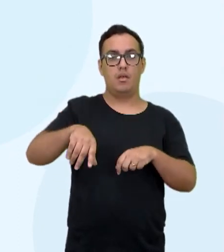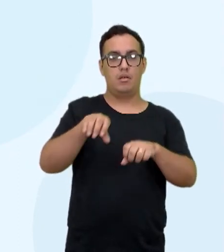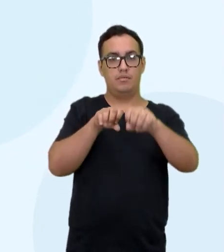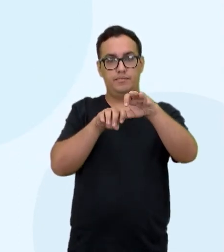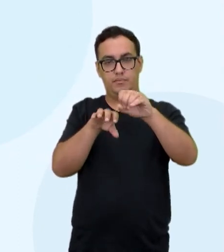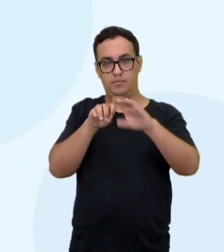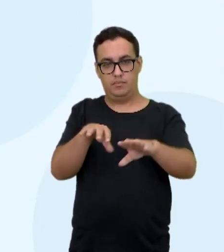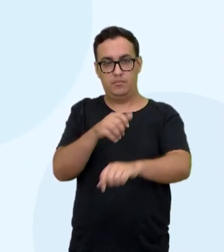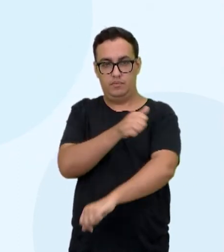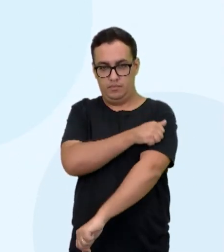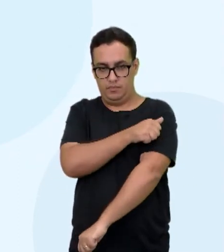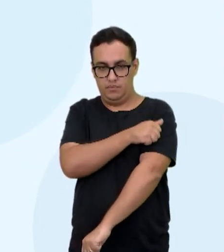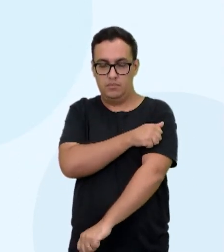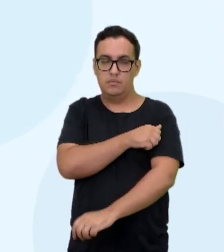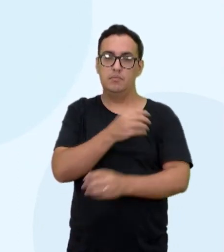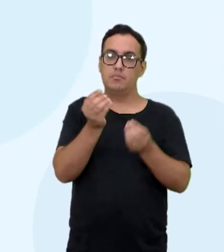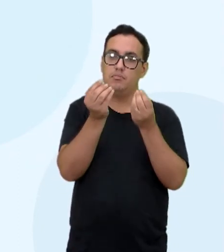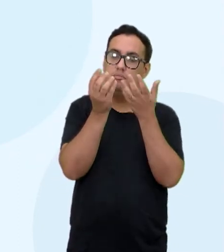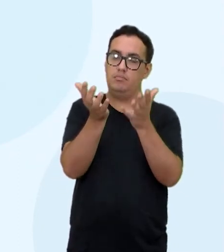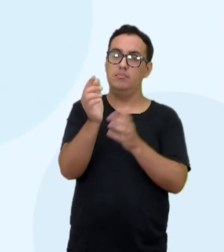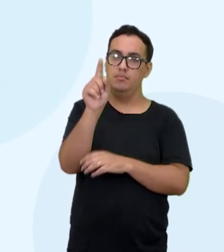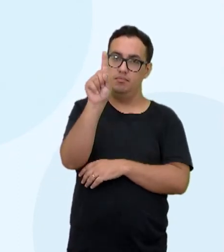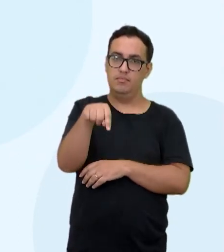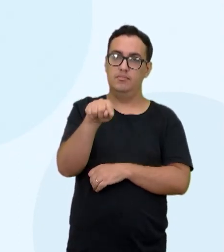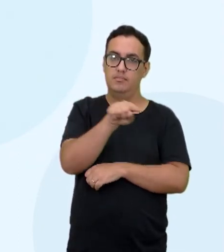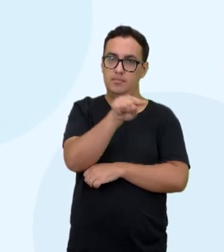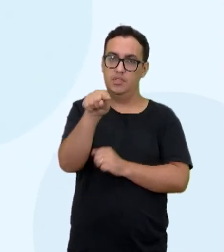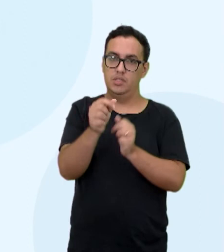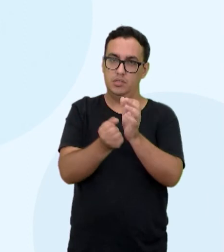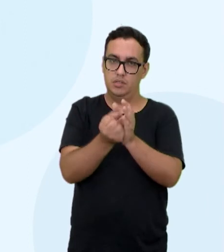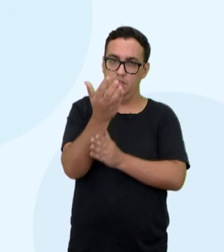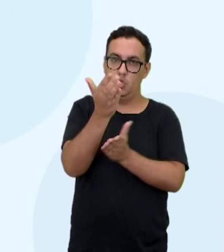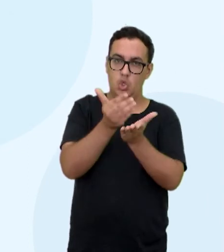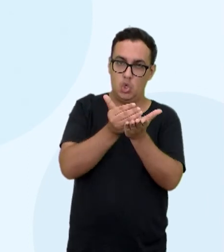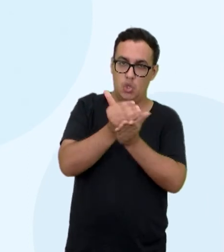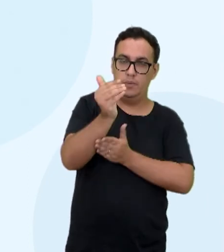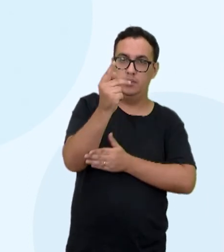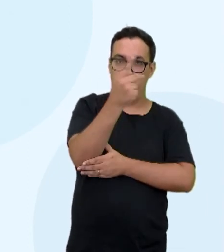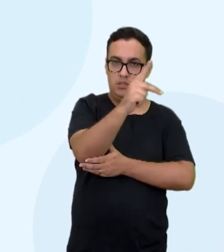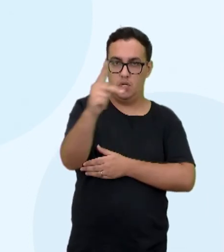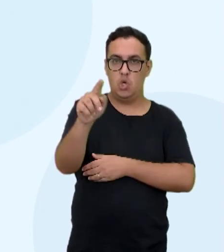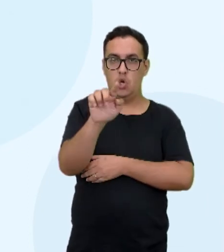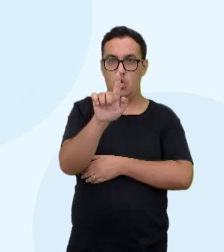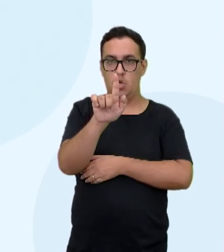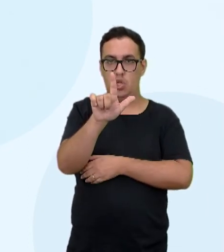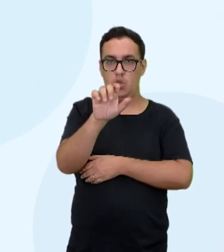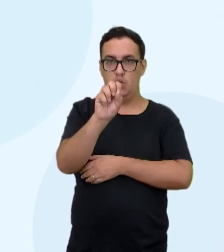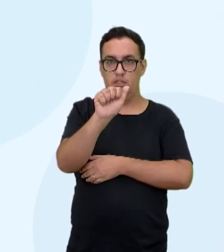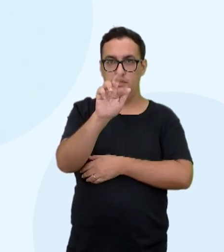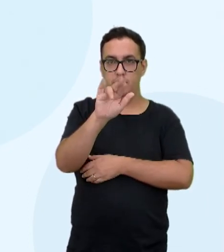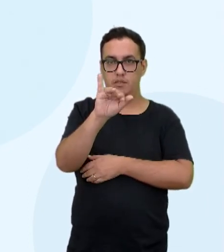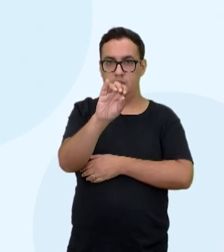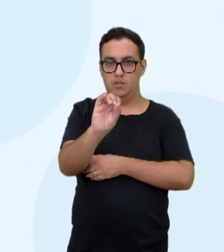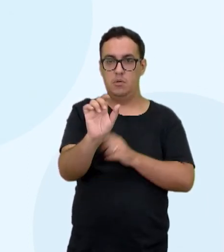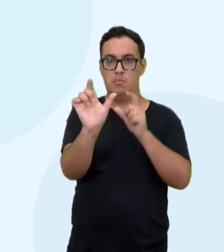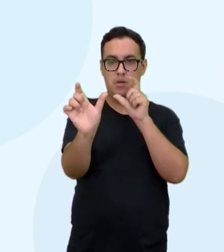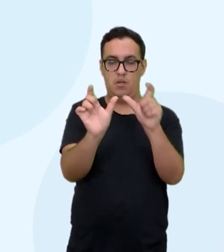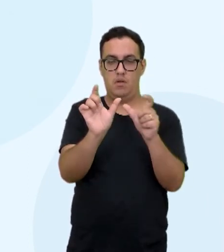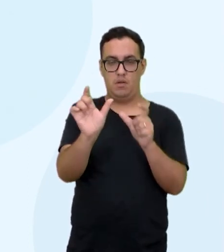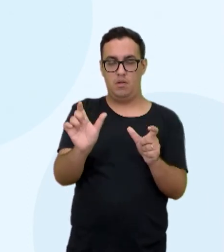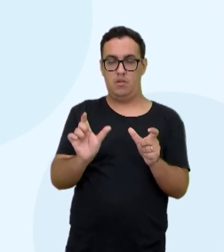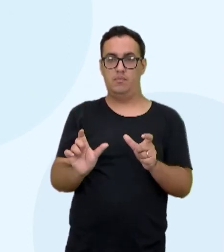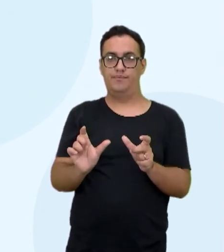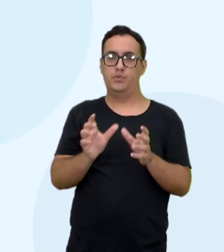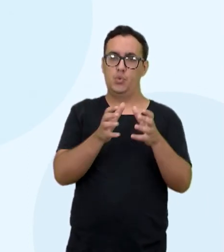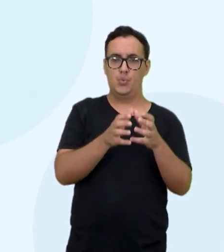pessoal, propõe que vocês iniciem a construção do seu glossário de termos, e é claro que cada grupo ou